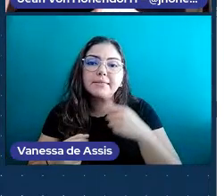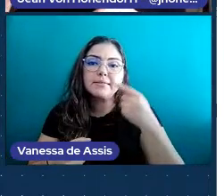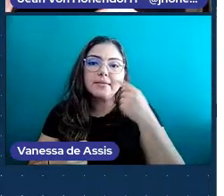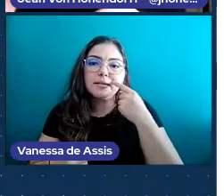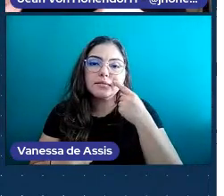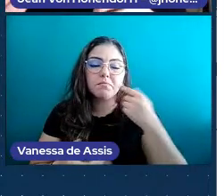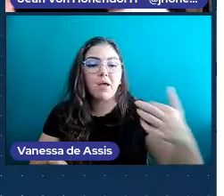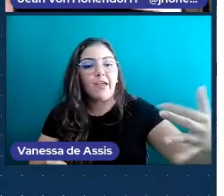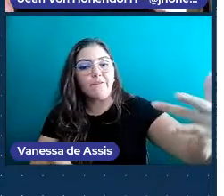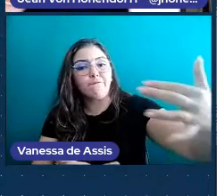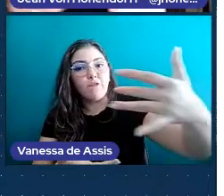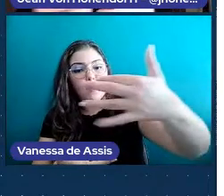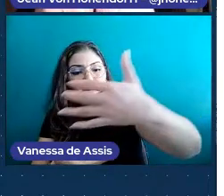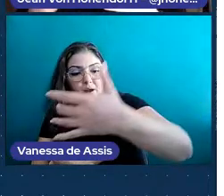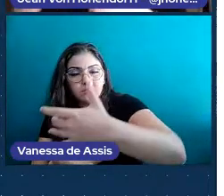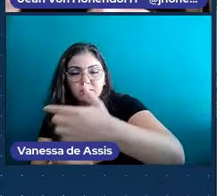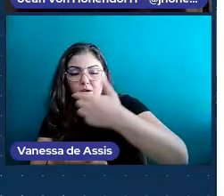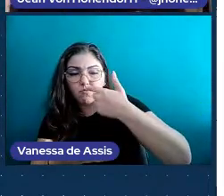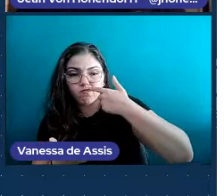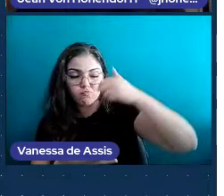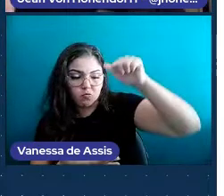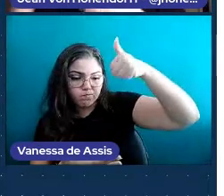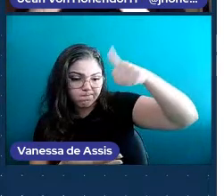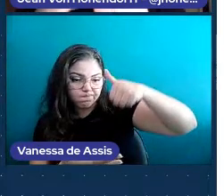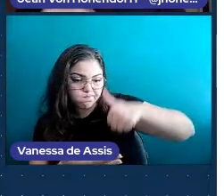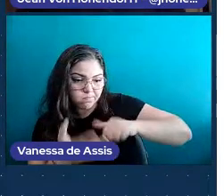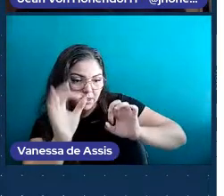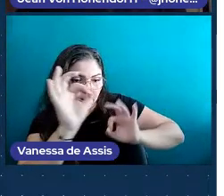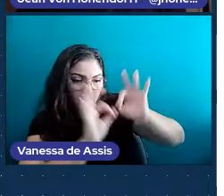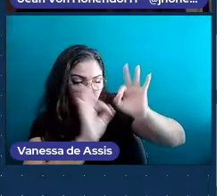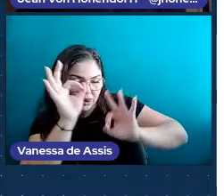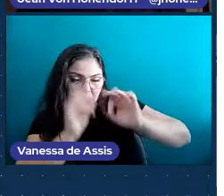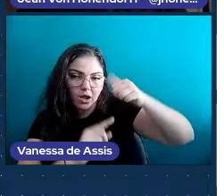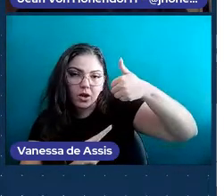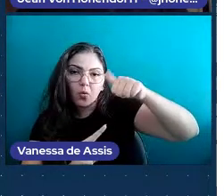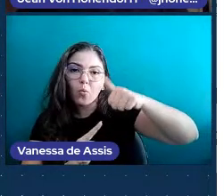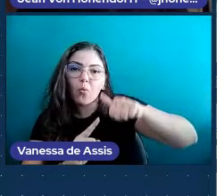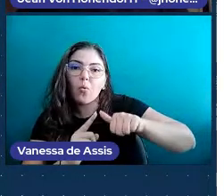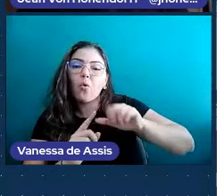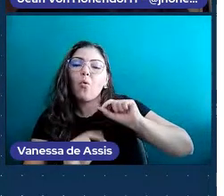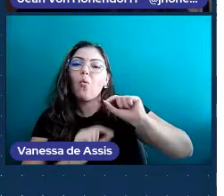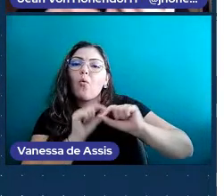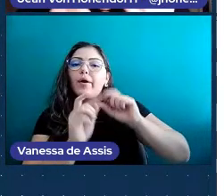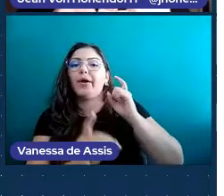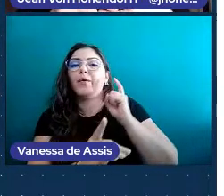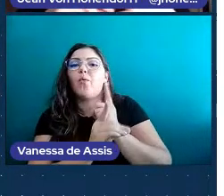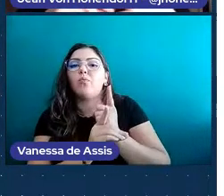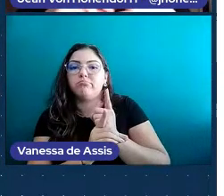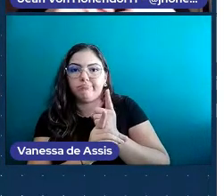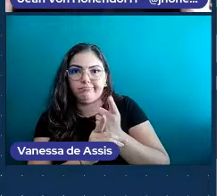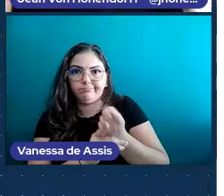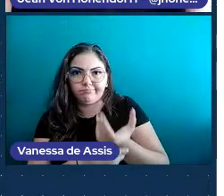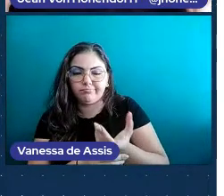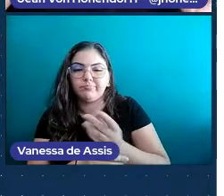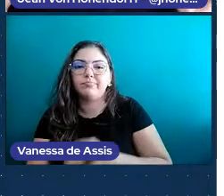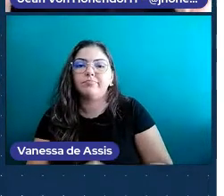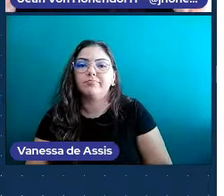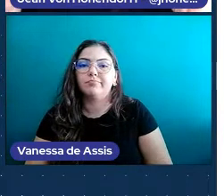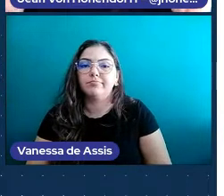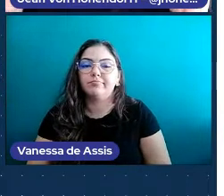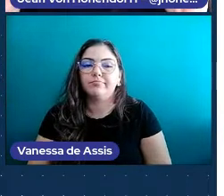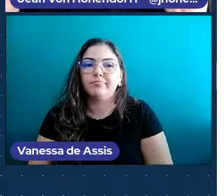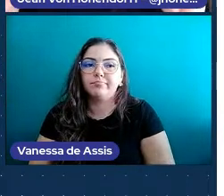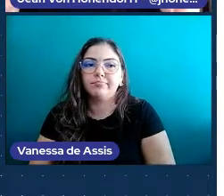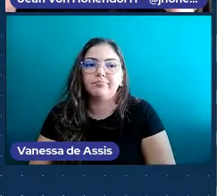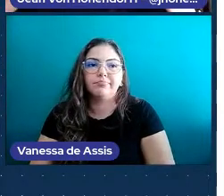se utilize, então, uma estrutura analítica de análise de dados. Aí a gente